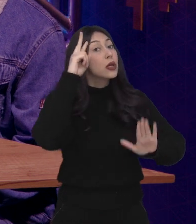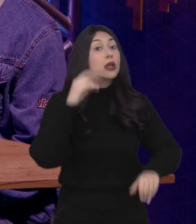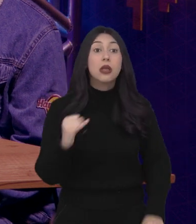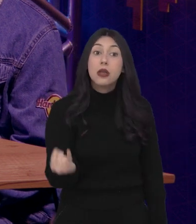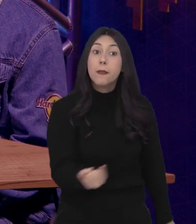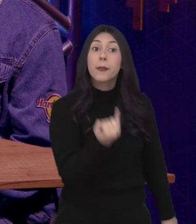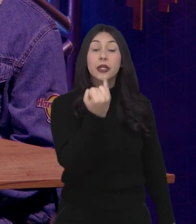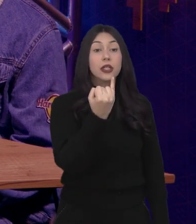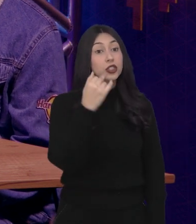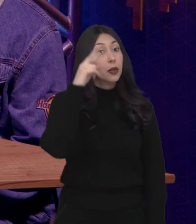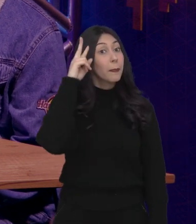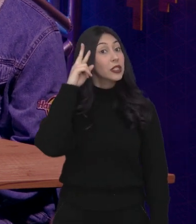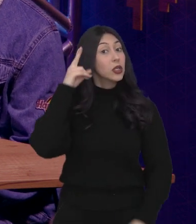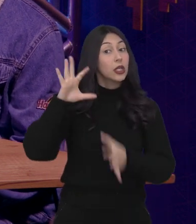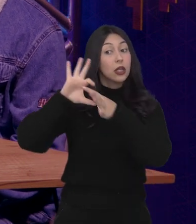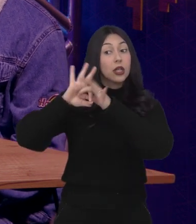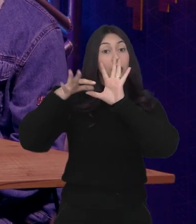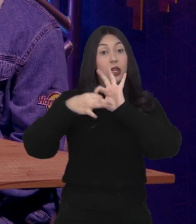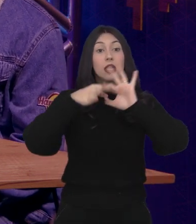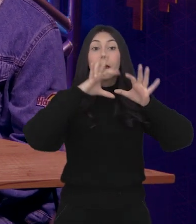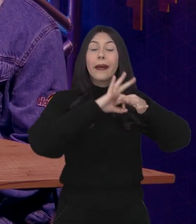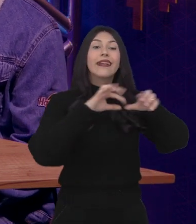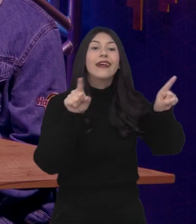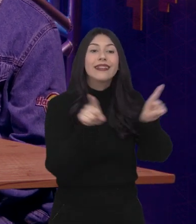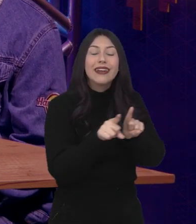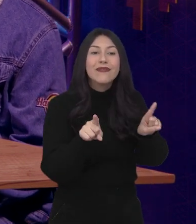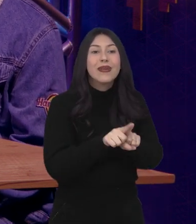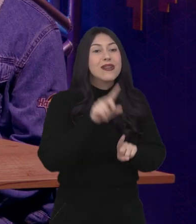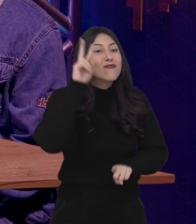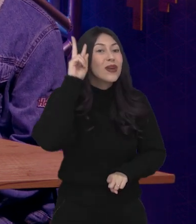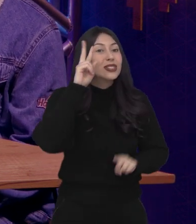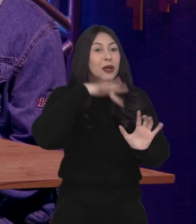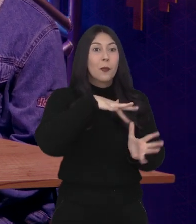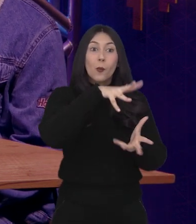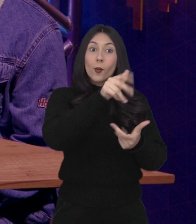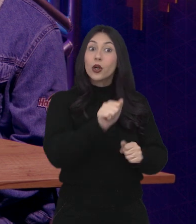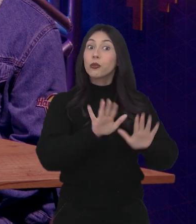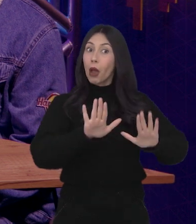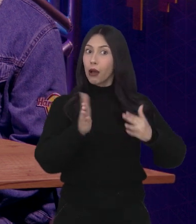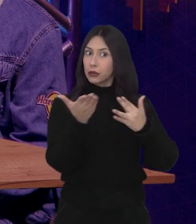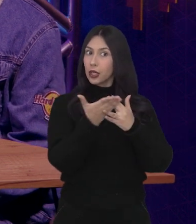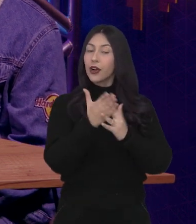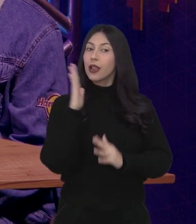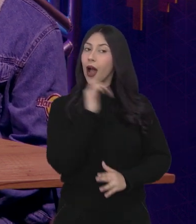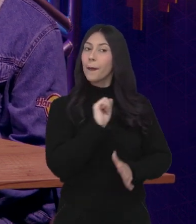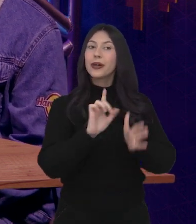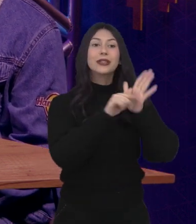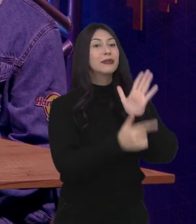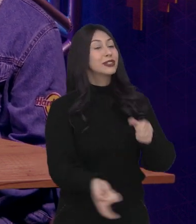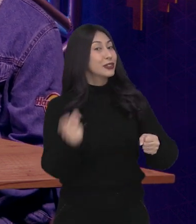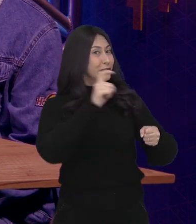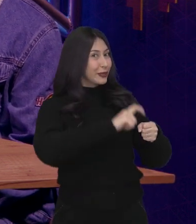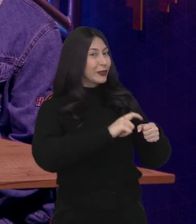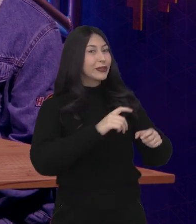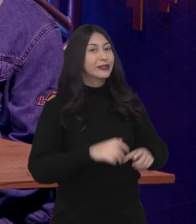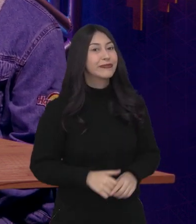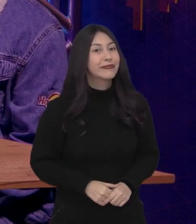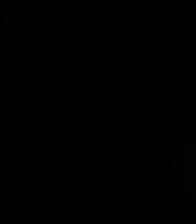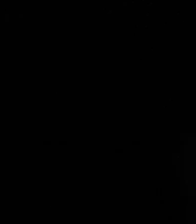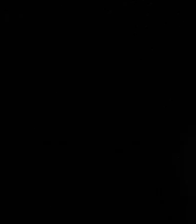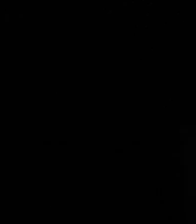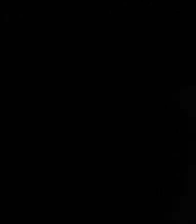sendo muito importante para a história não só das Olimpíadas, mas para a história mundial. E a gente vai para mais um intervalo, mas a gente volta já